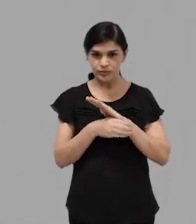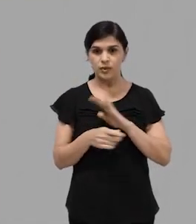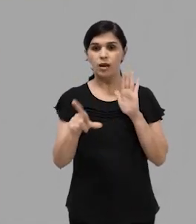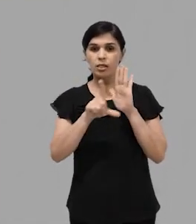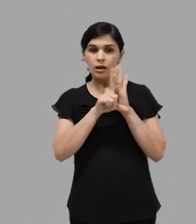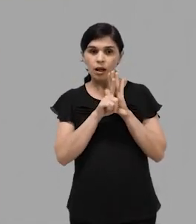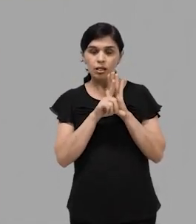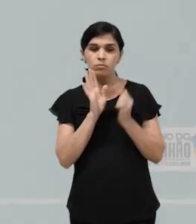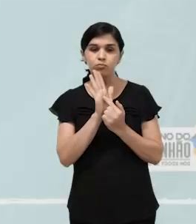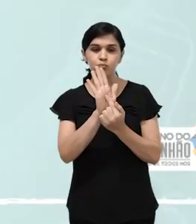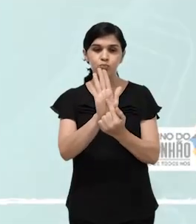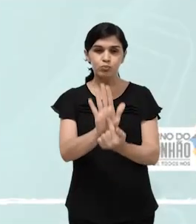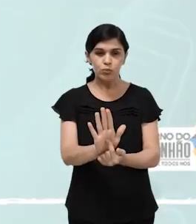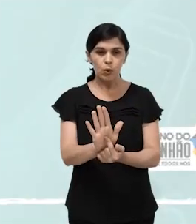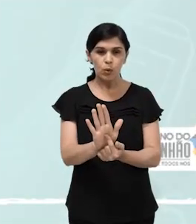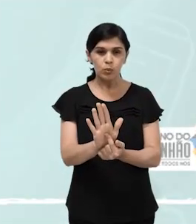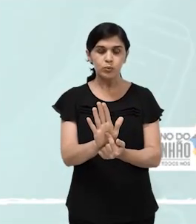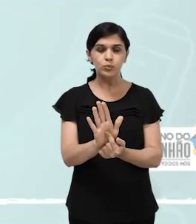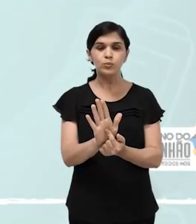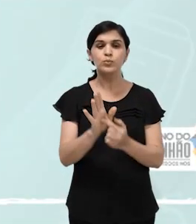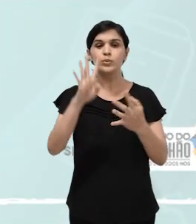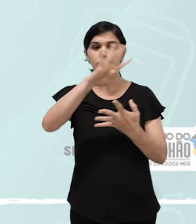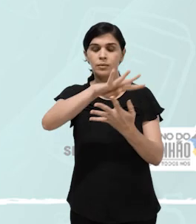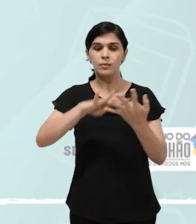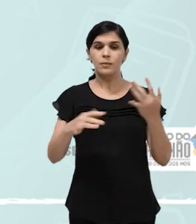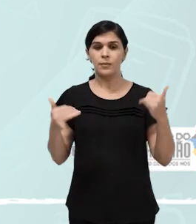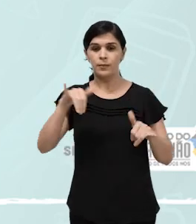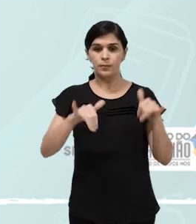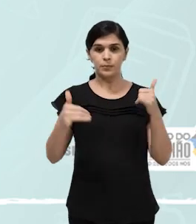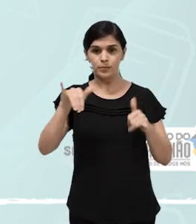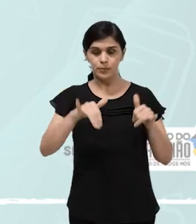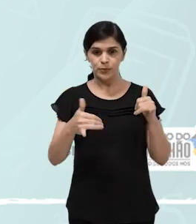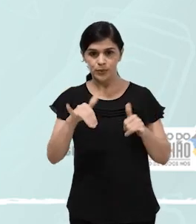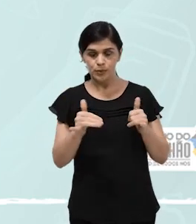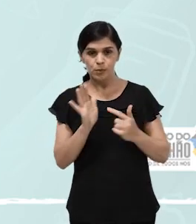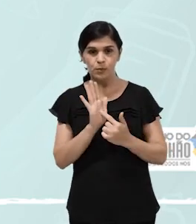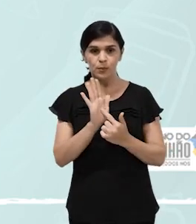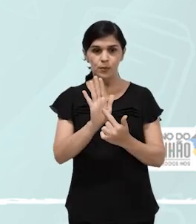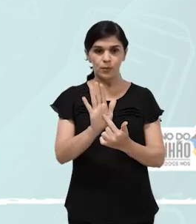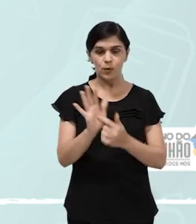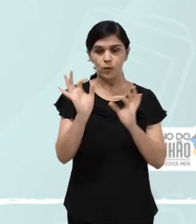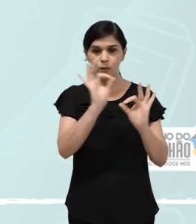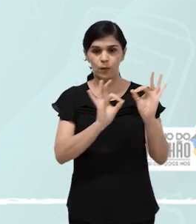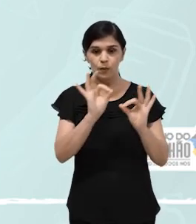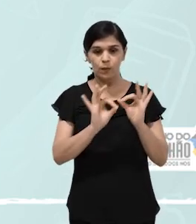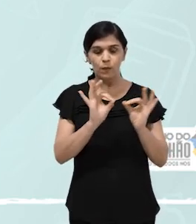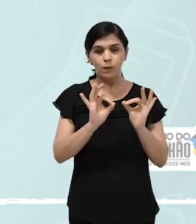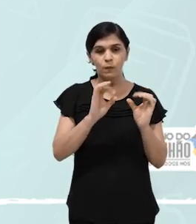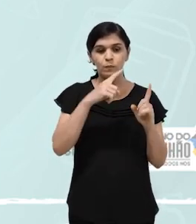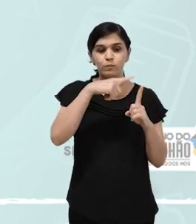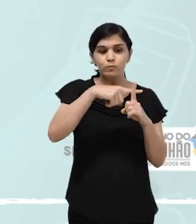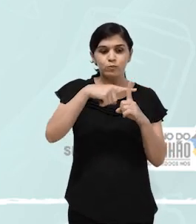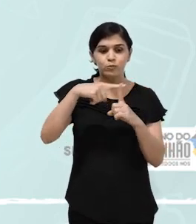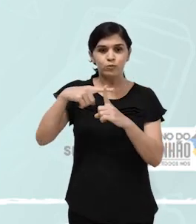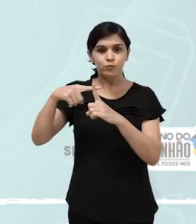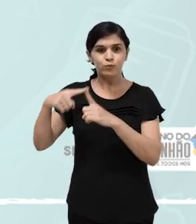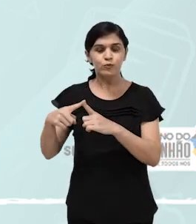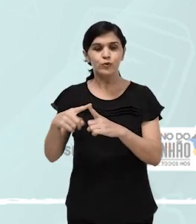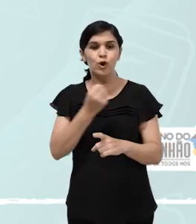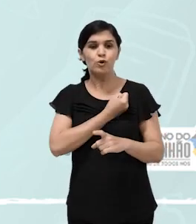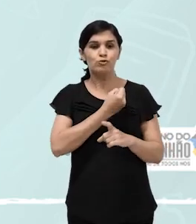periódica. A tabela periódica é um arranjo, uma combinação de elementos em ordem crescente de número